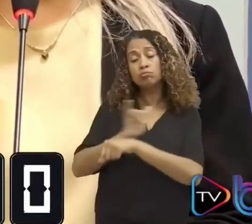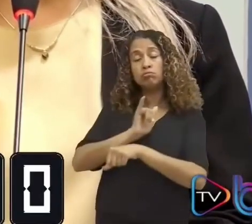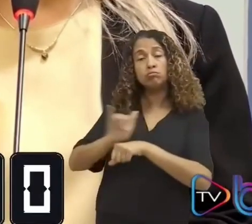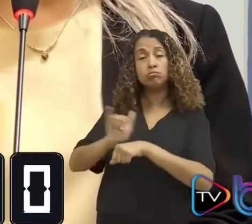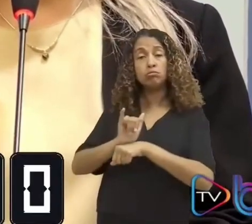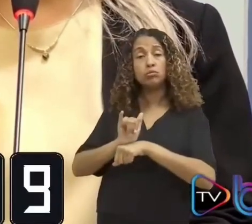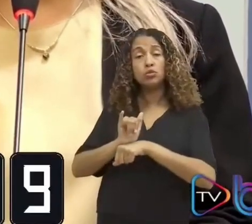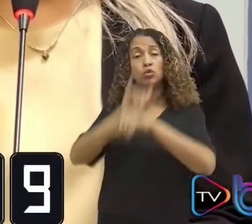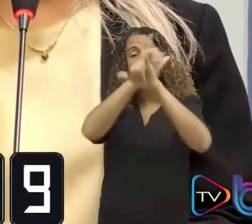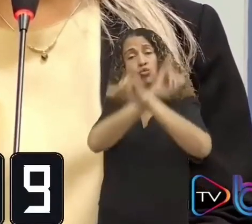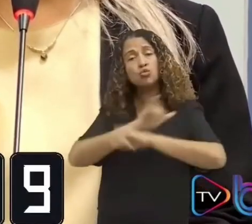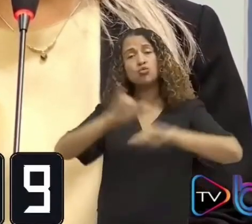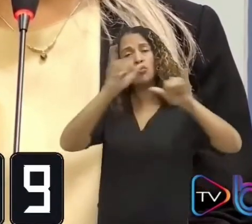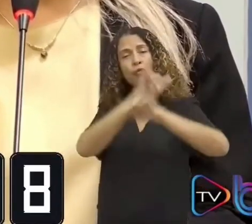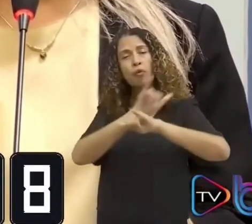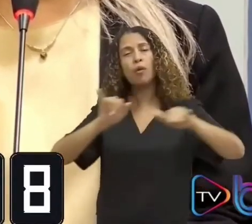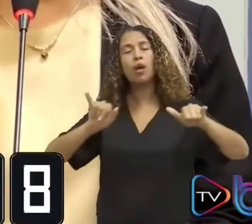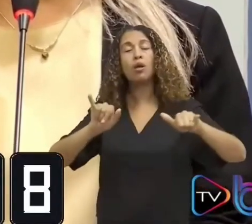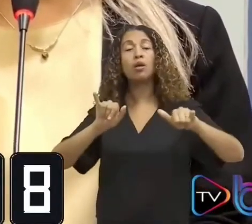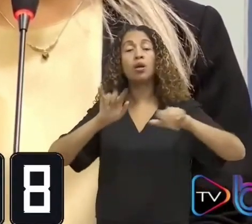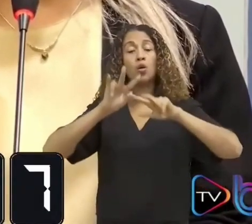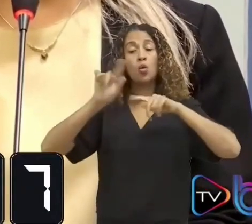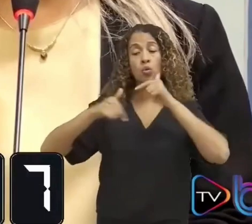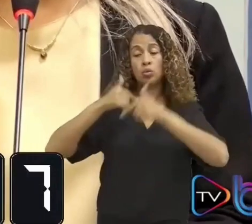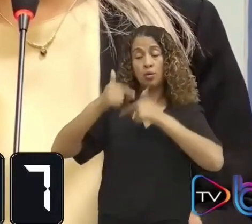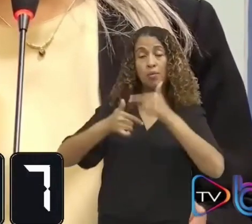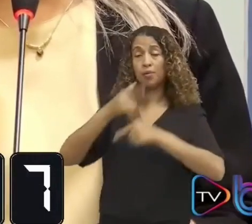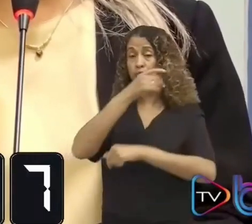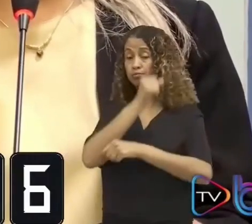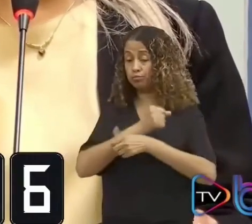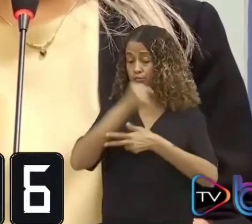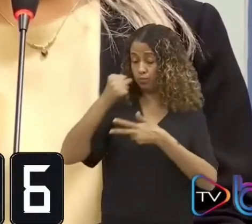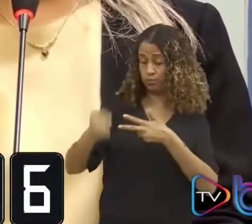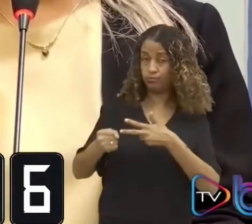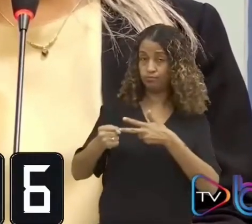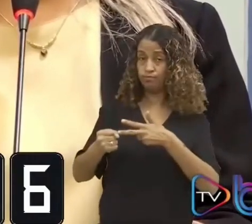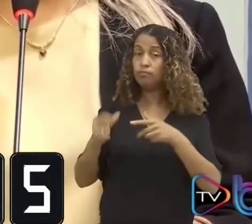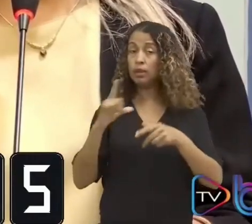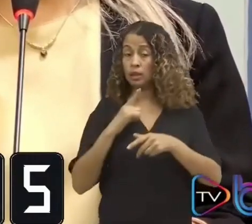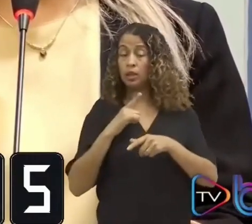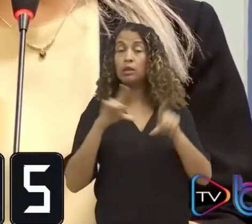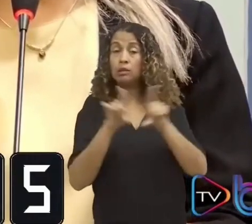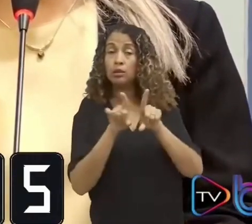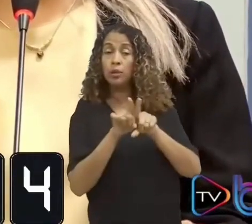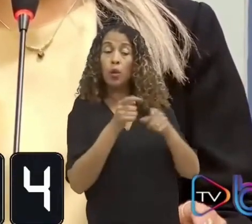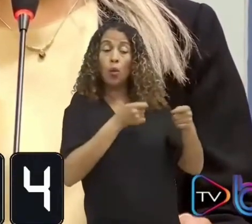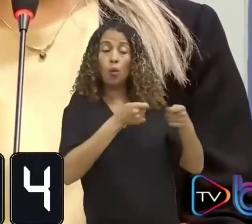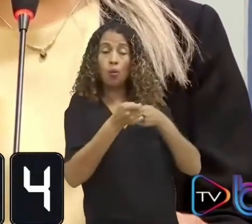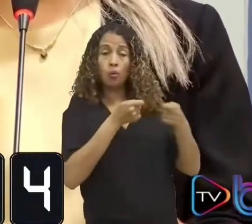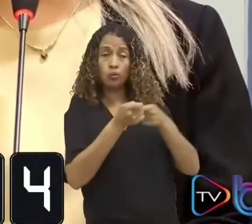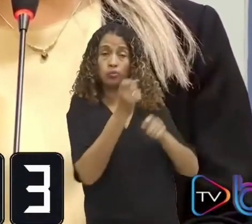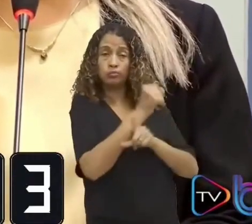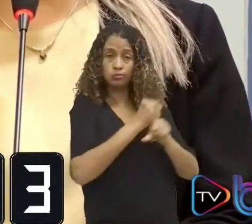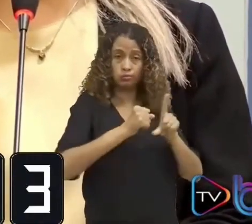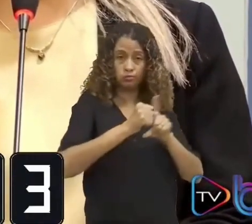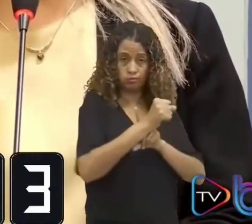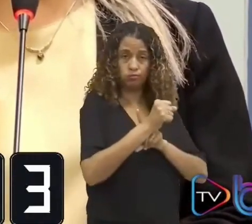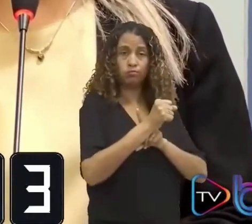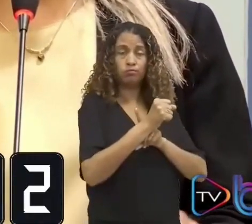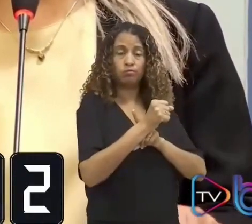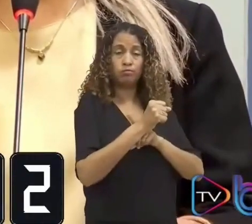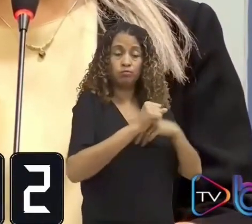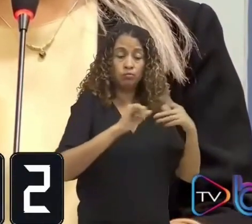trazer transparência para o poder público. Existem outras também, que são associadas ao controle social, que é o fortalecimento